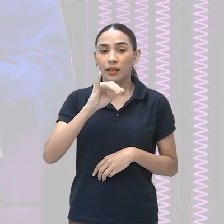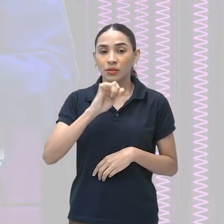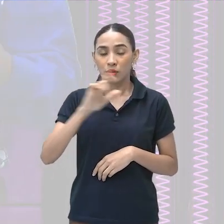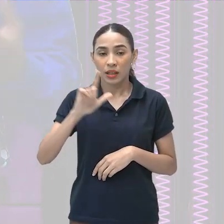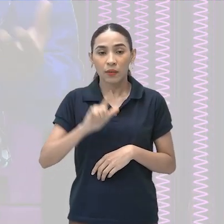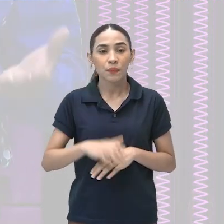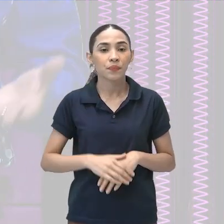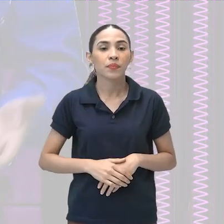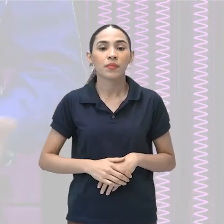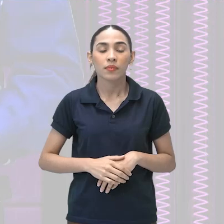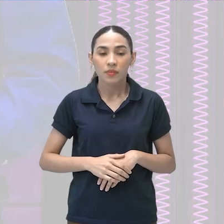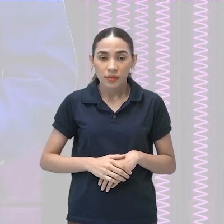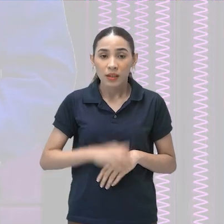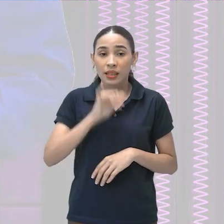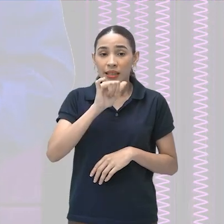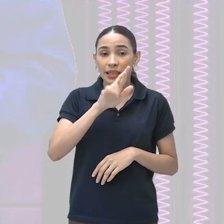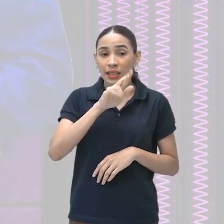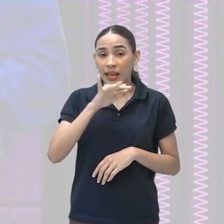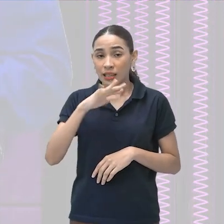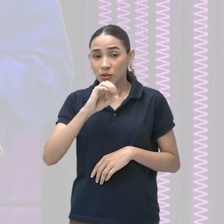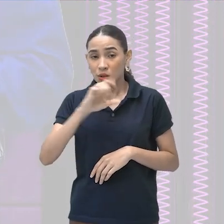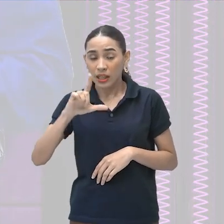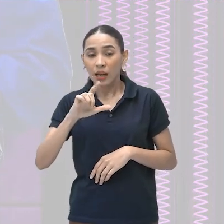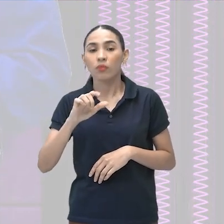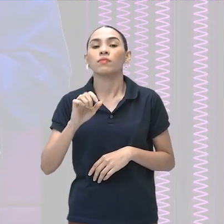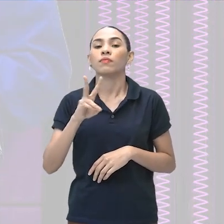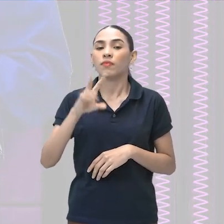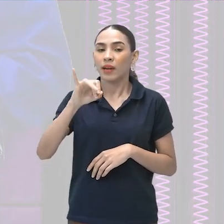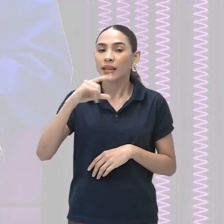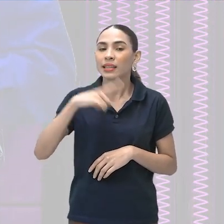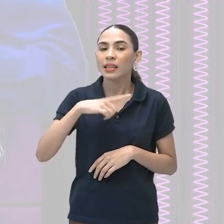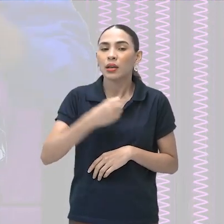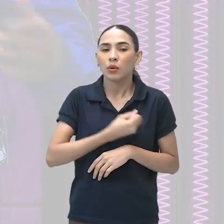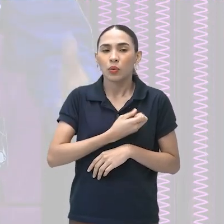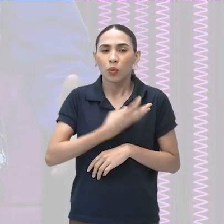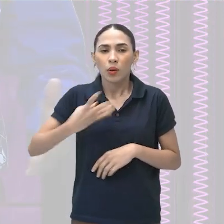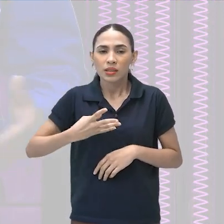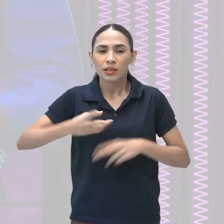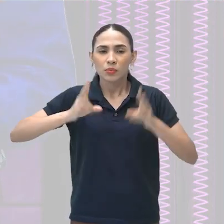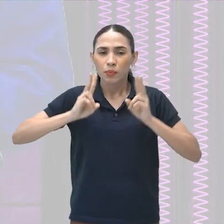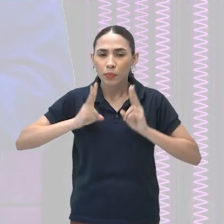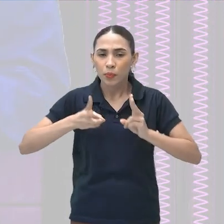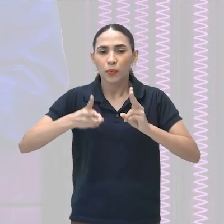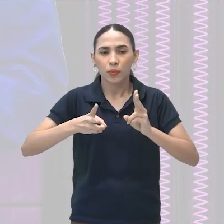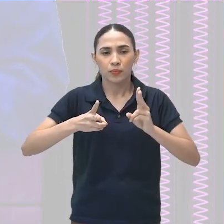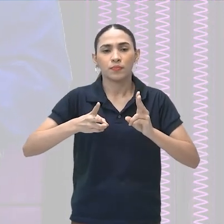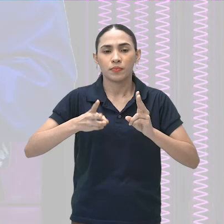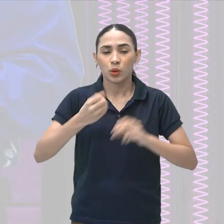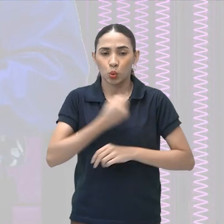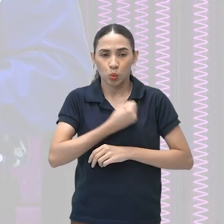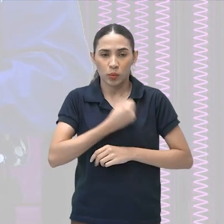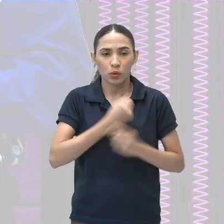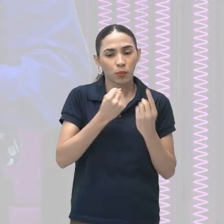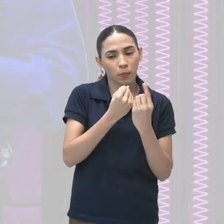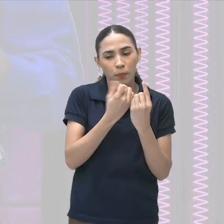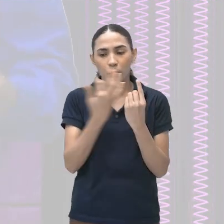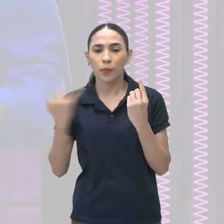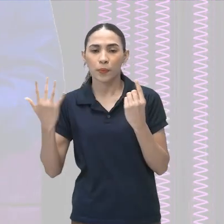E todo número irracional, ele vai ter uma quantidade infinita de casas decimais. Tudo